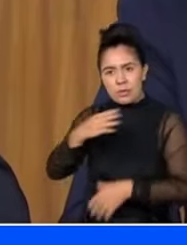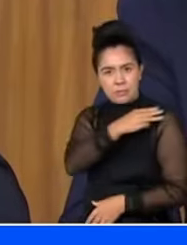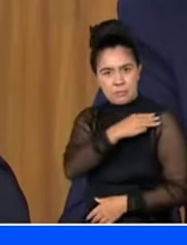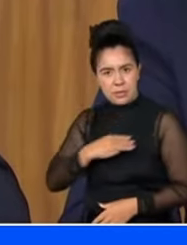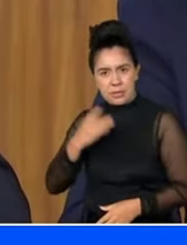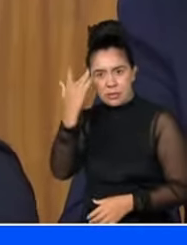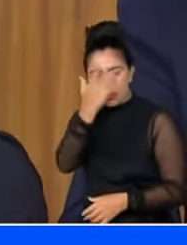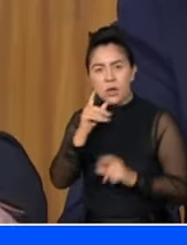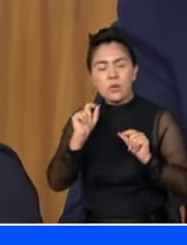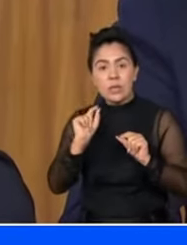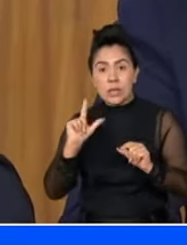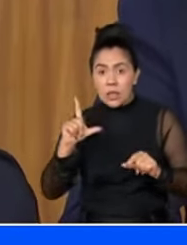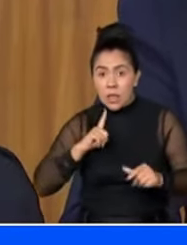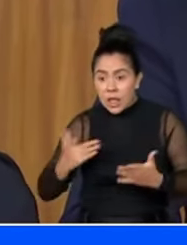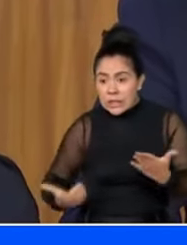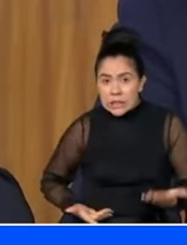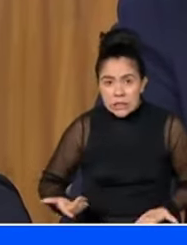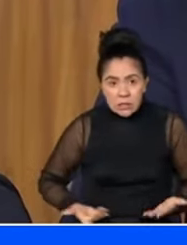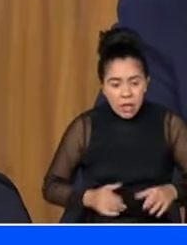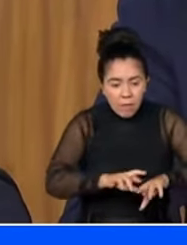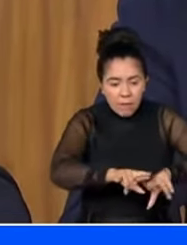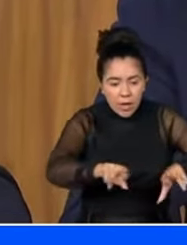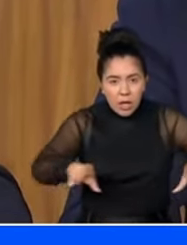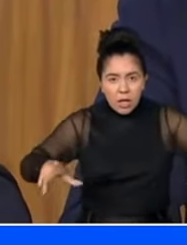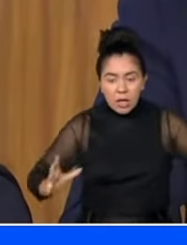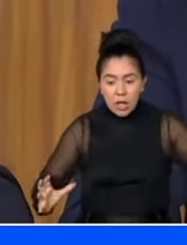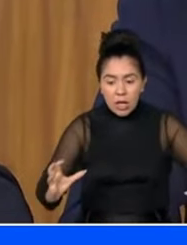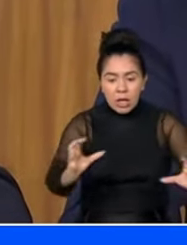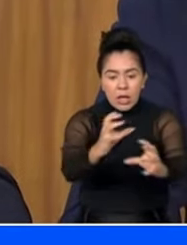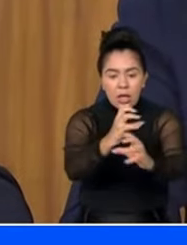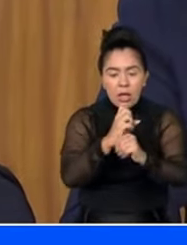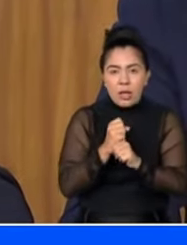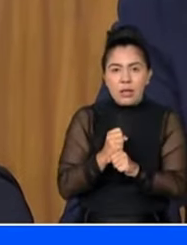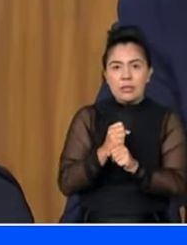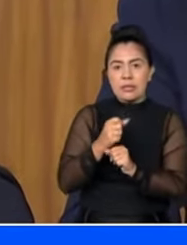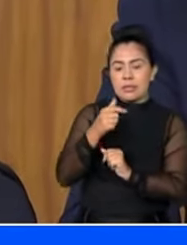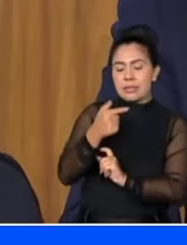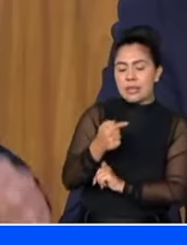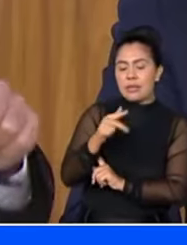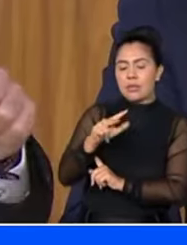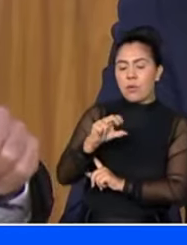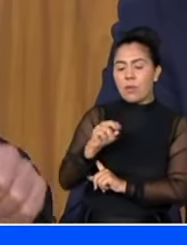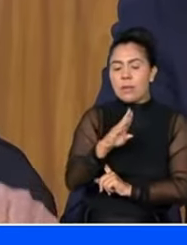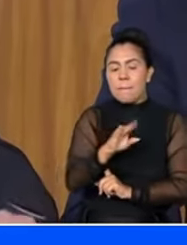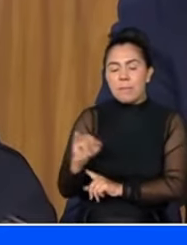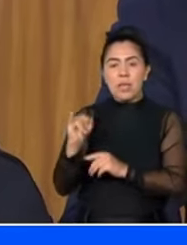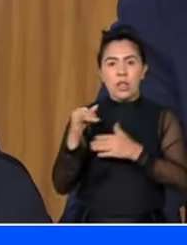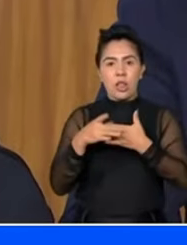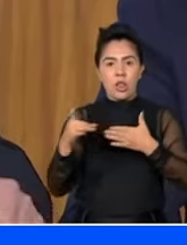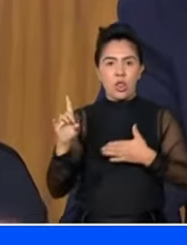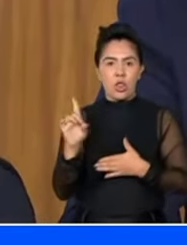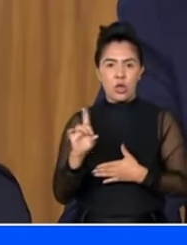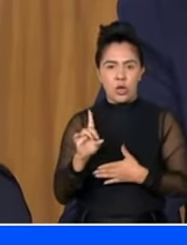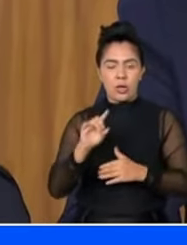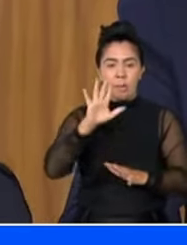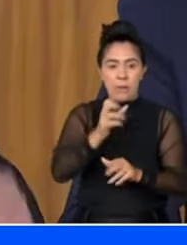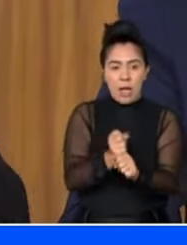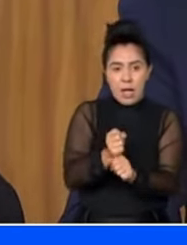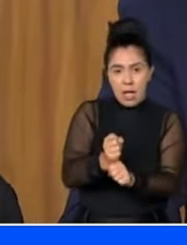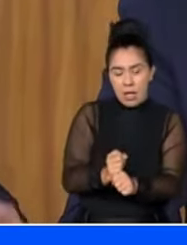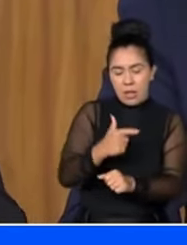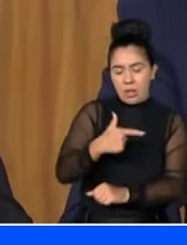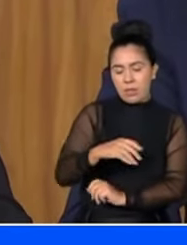serviços, nós já estamos com um número de 750 bilhões de dólares. E, em 2026 e